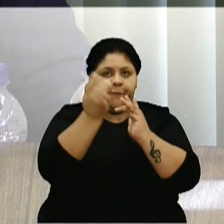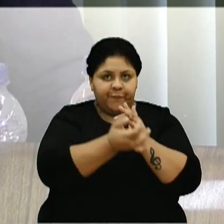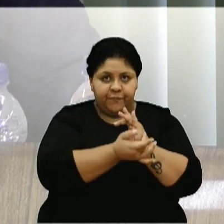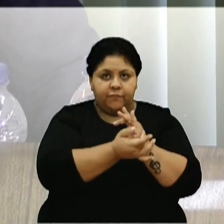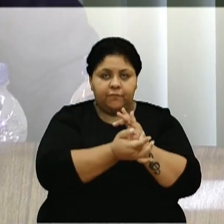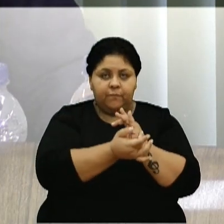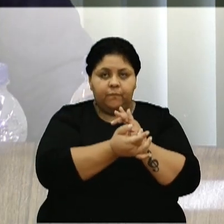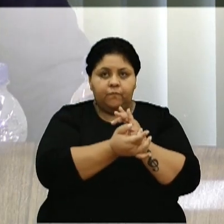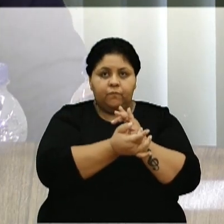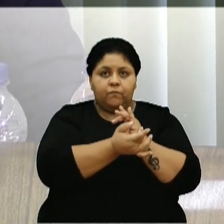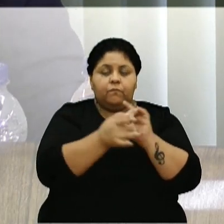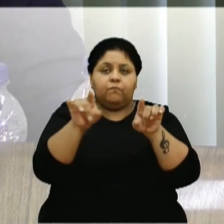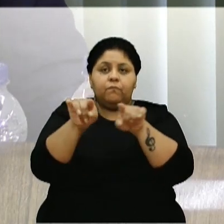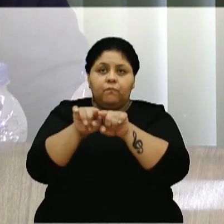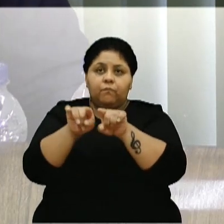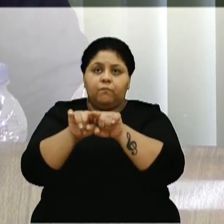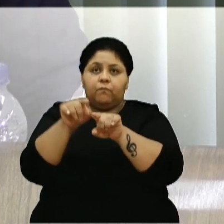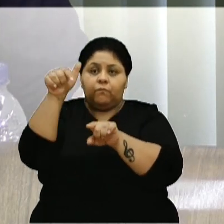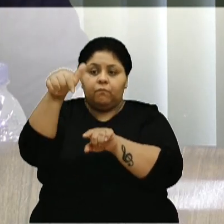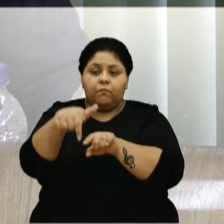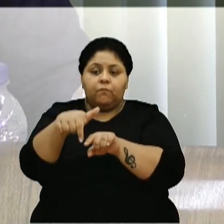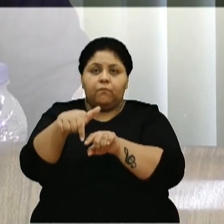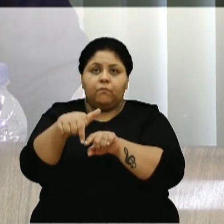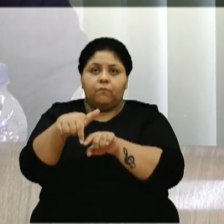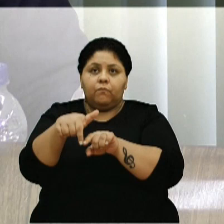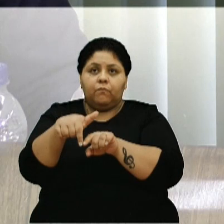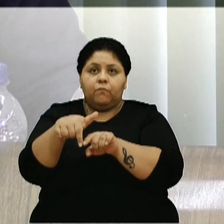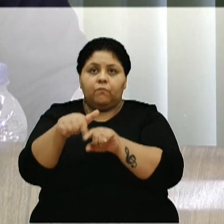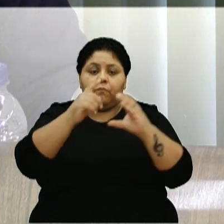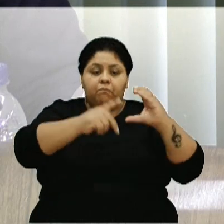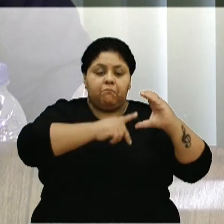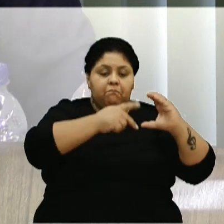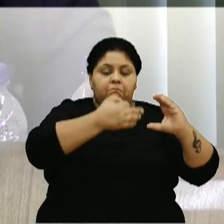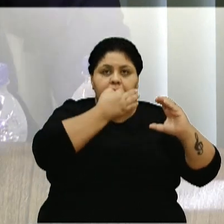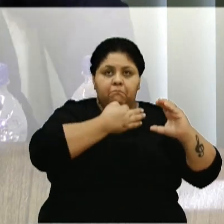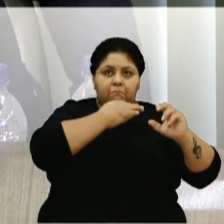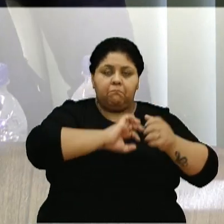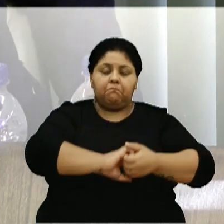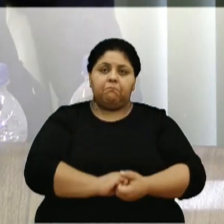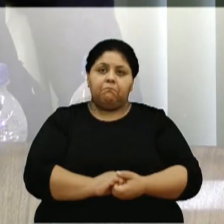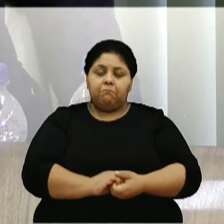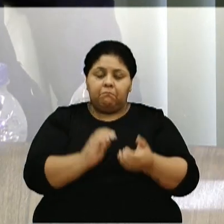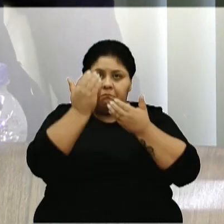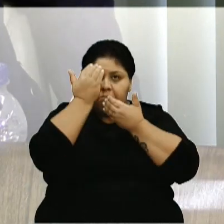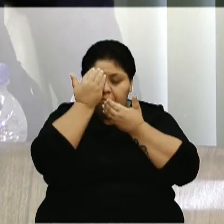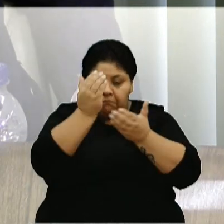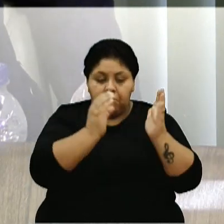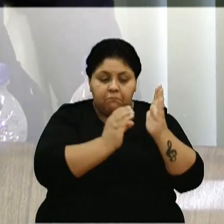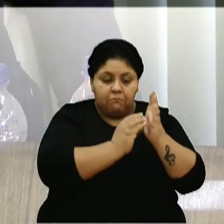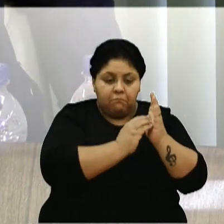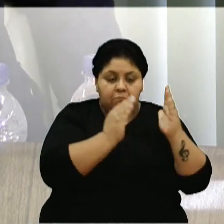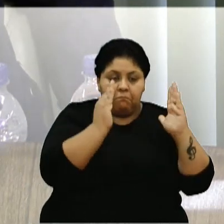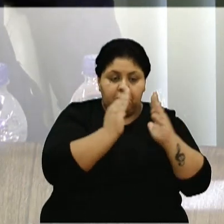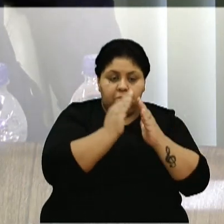sociais e também aqui na Câmara Municipal de Caxias do Sul. Agradeço aos servidores dessa